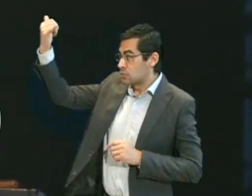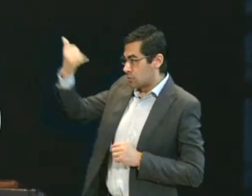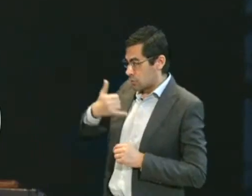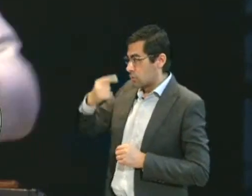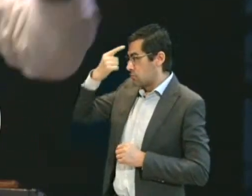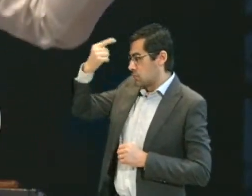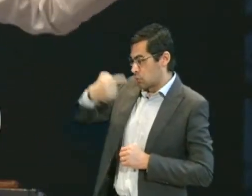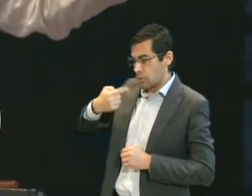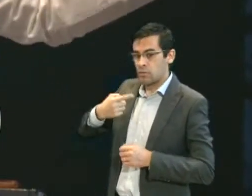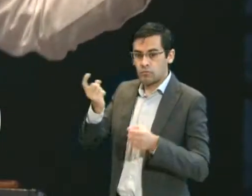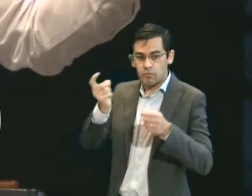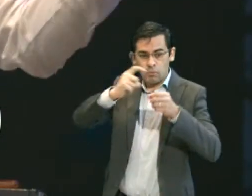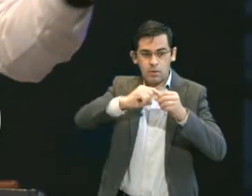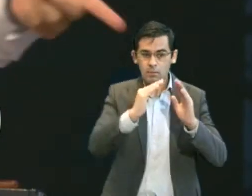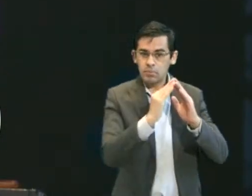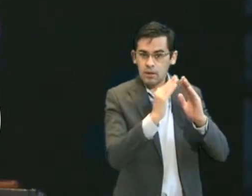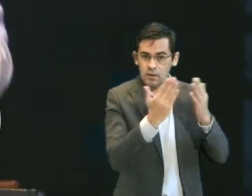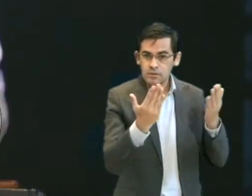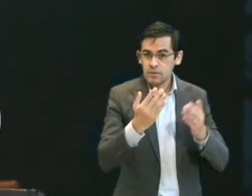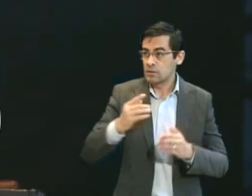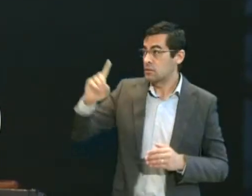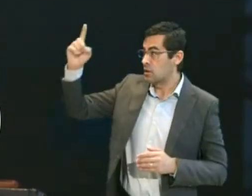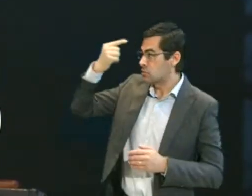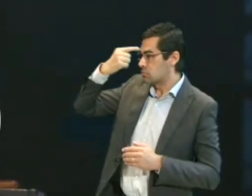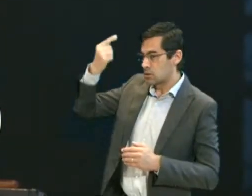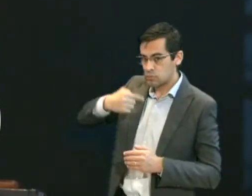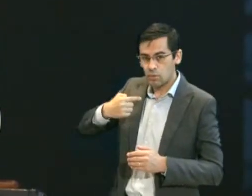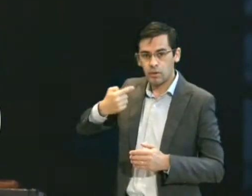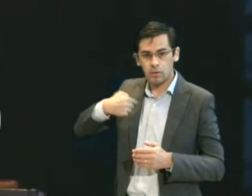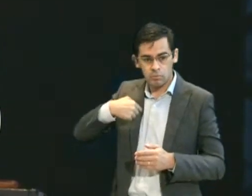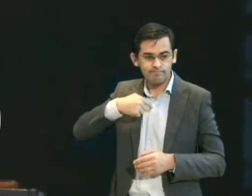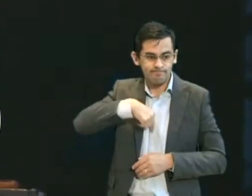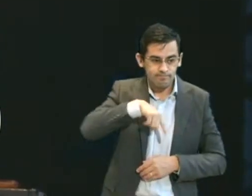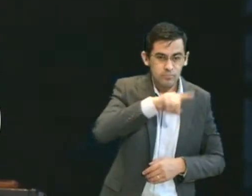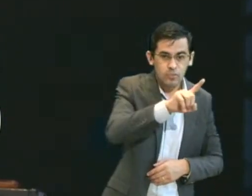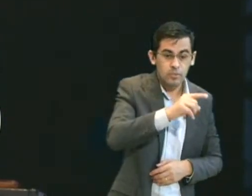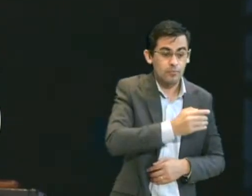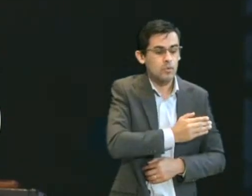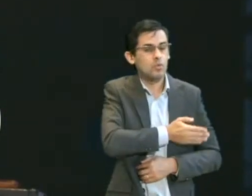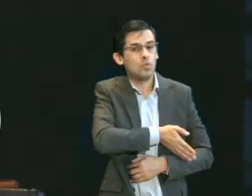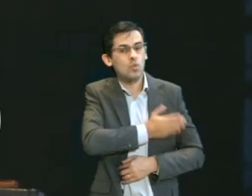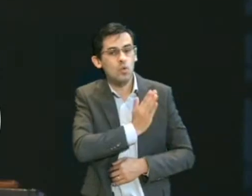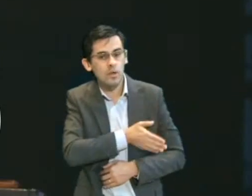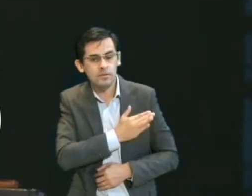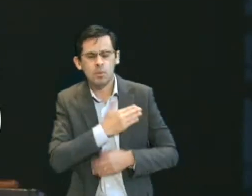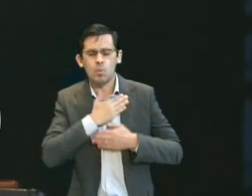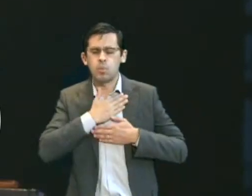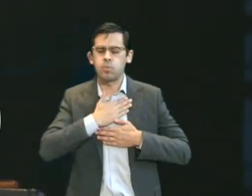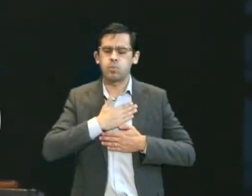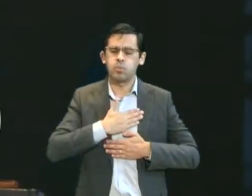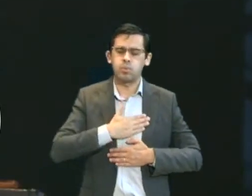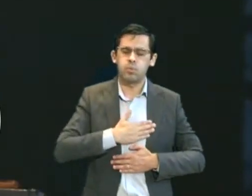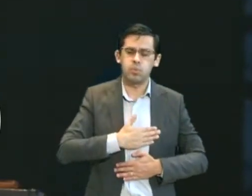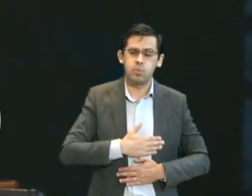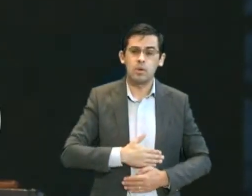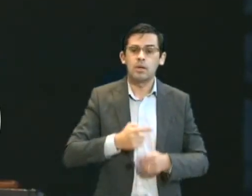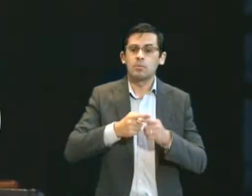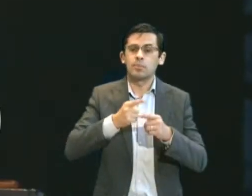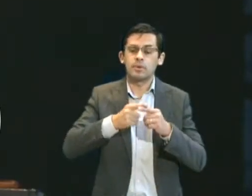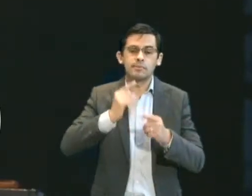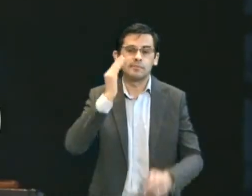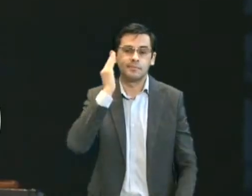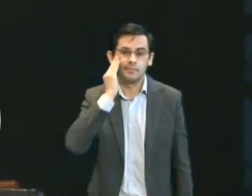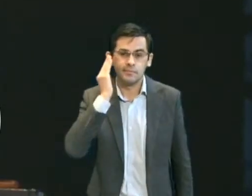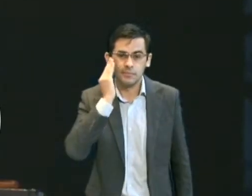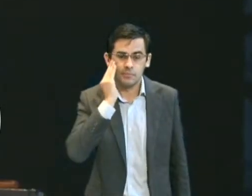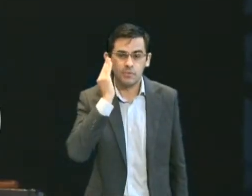casa. Foi o Senhor que disse para eu fazer esse caminho. E o coração dele é tranquilizado, porque ele